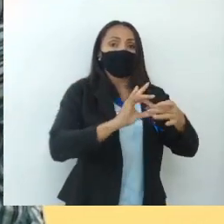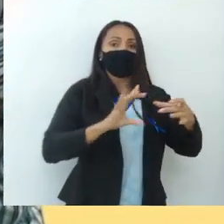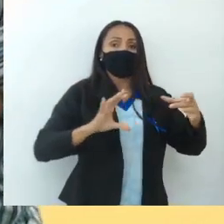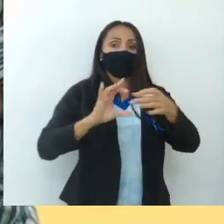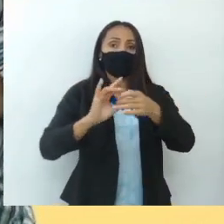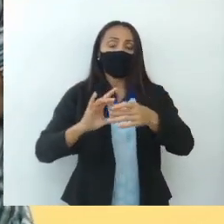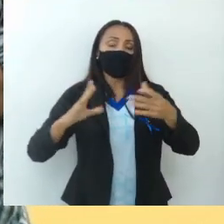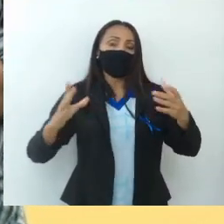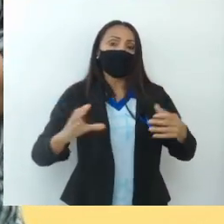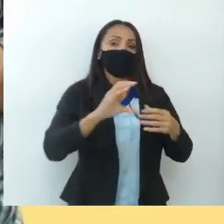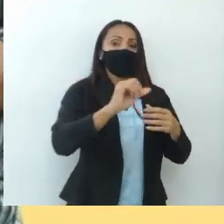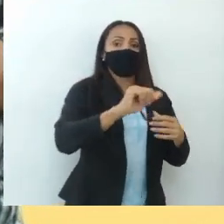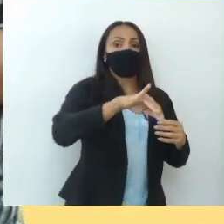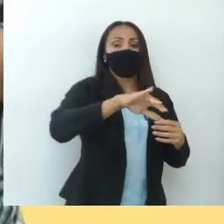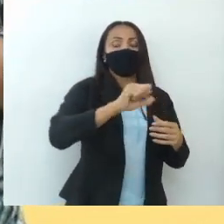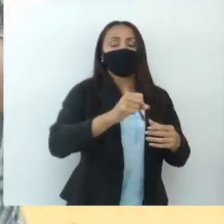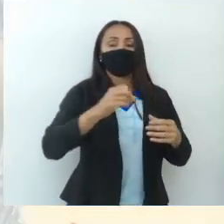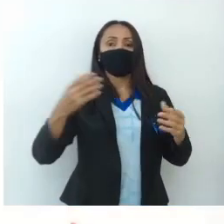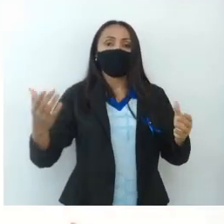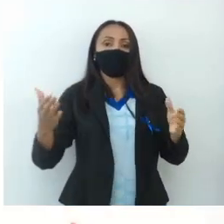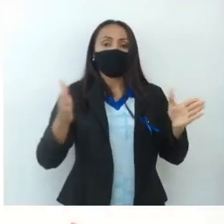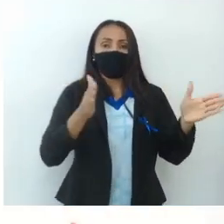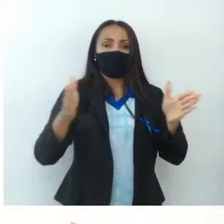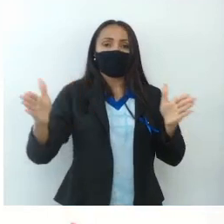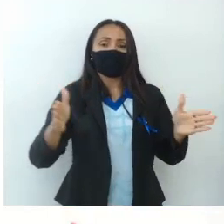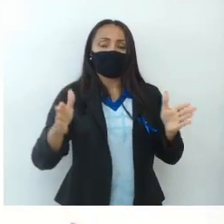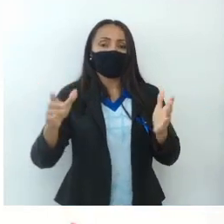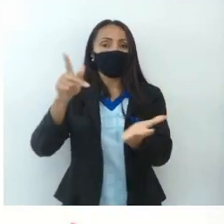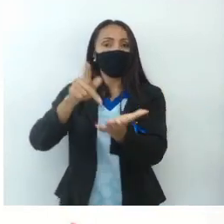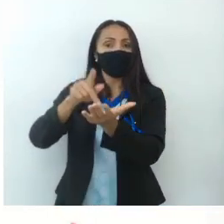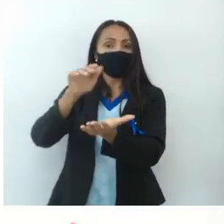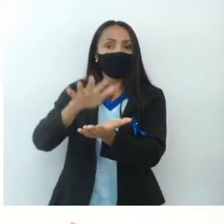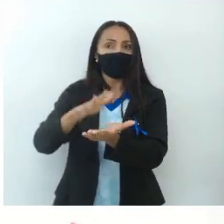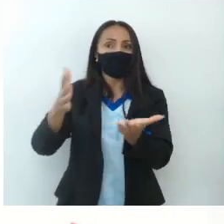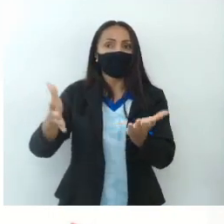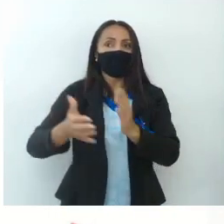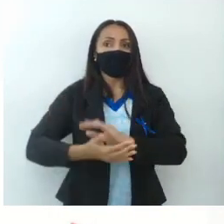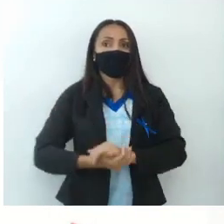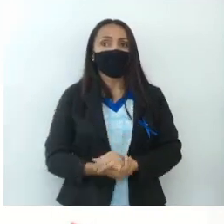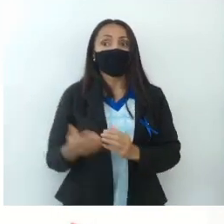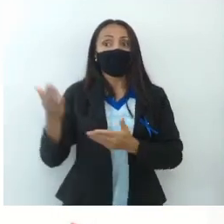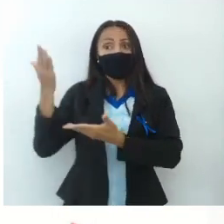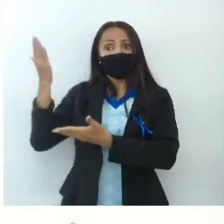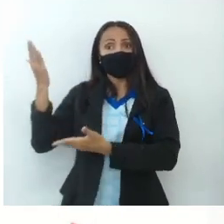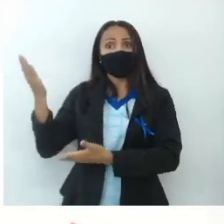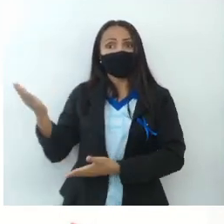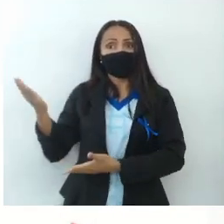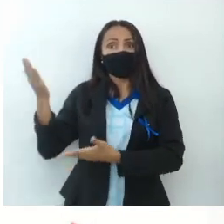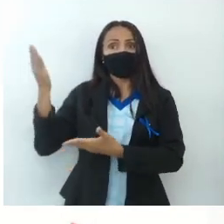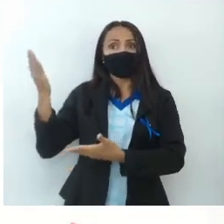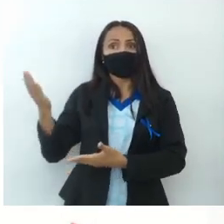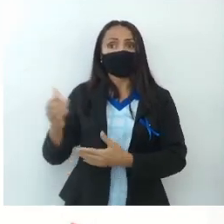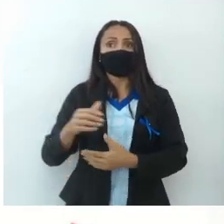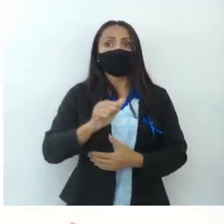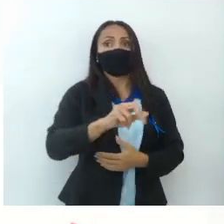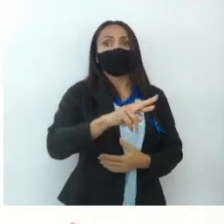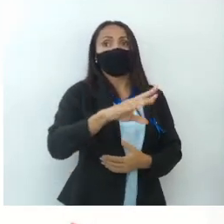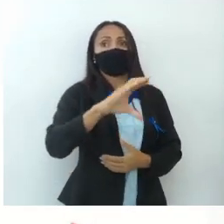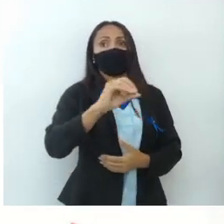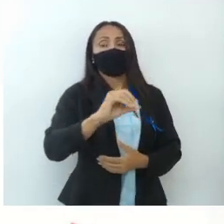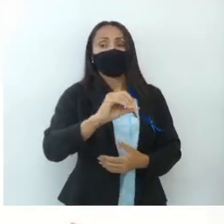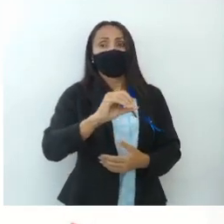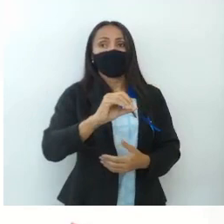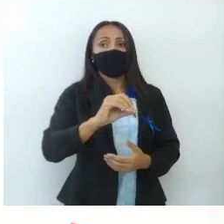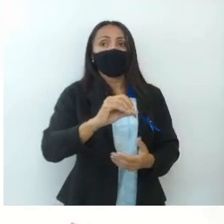Antigo. E nós temos aqui um outro elemento que também só existe na foto. Né? Esse aí, pessoal, é o arco do Recife Antigo.